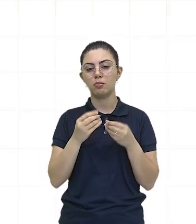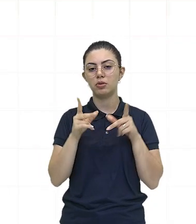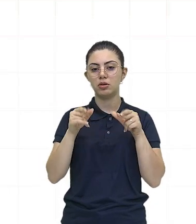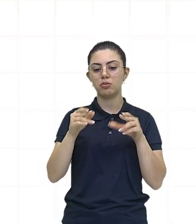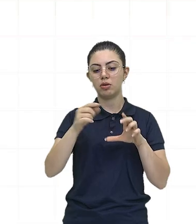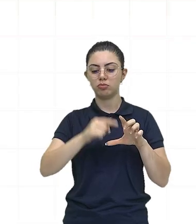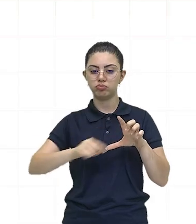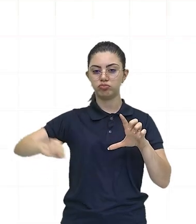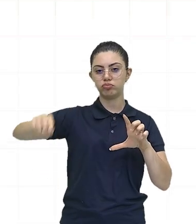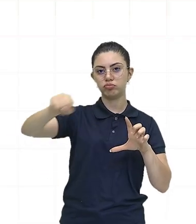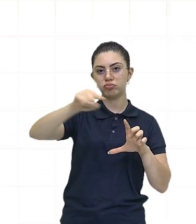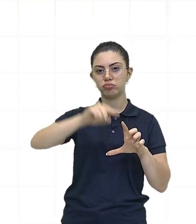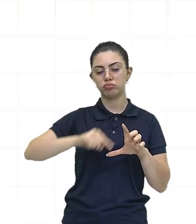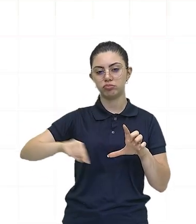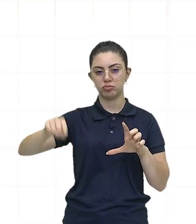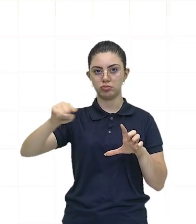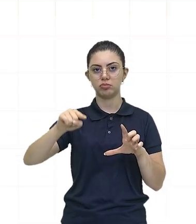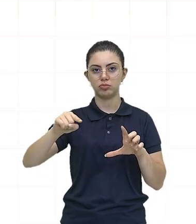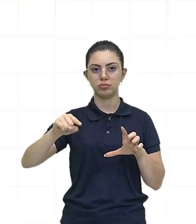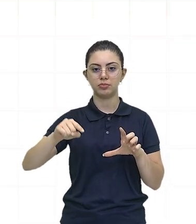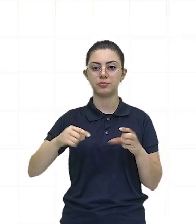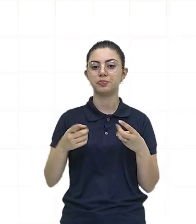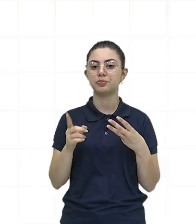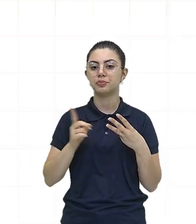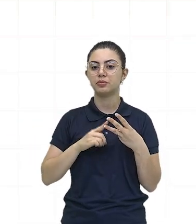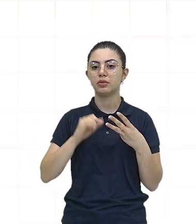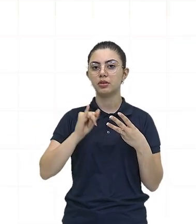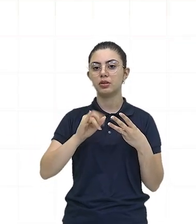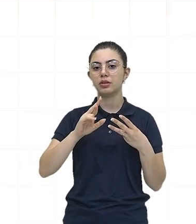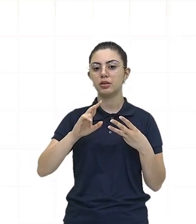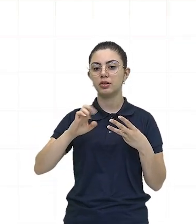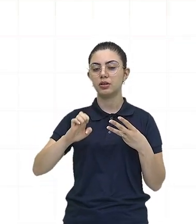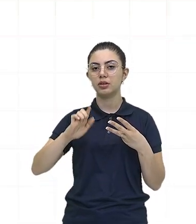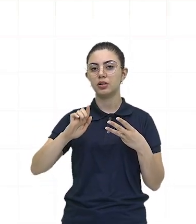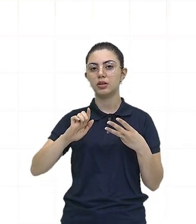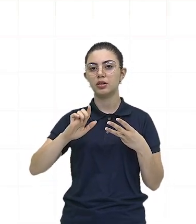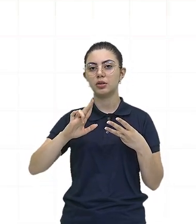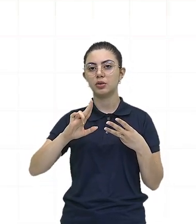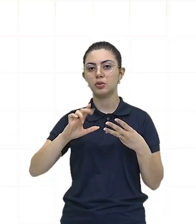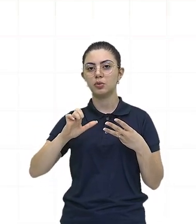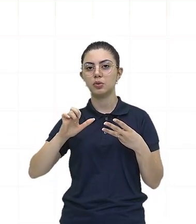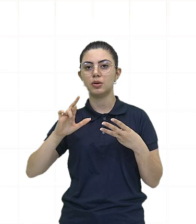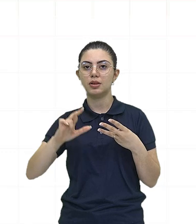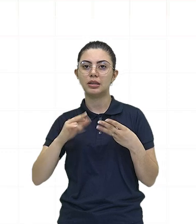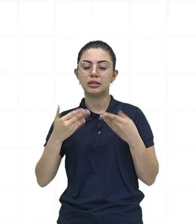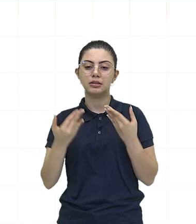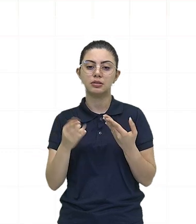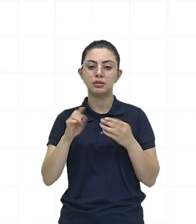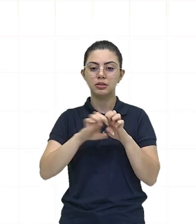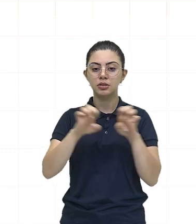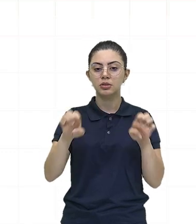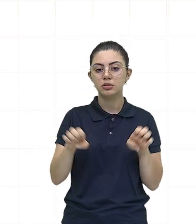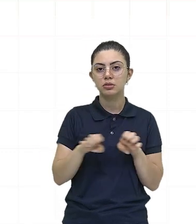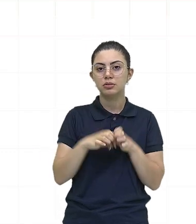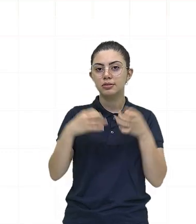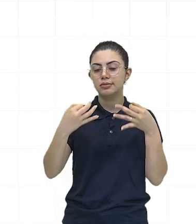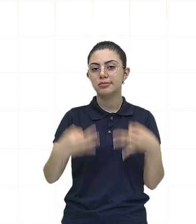ter braços aí em volta dela, e a galáxia irregular, que ela não tem uma